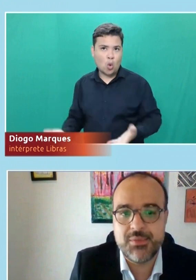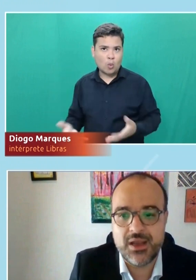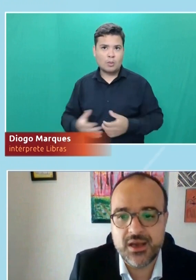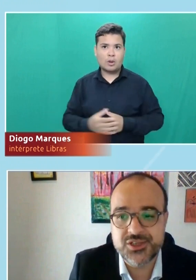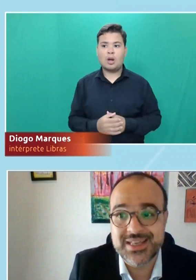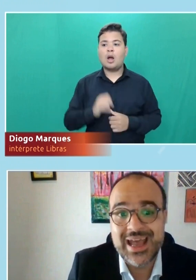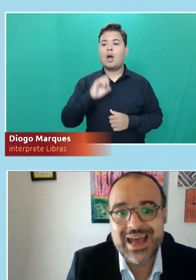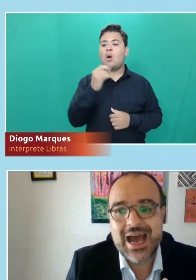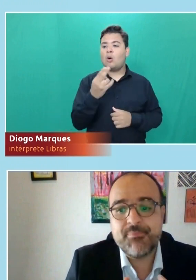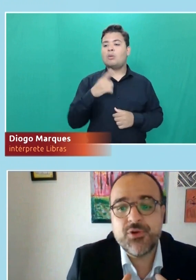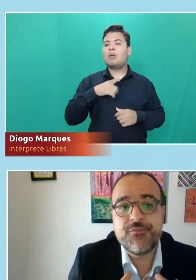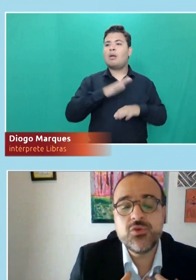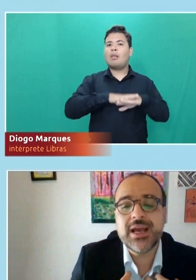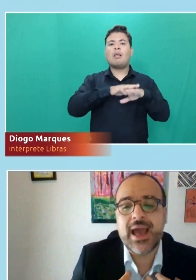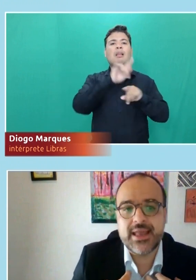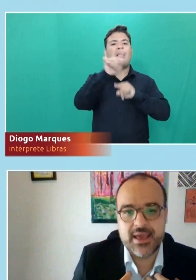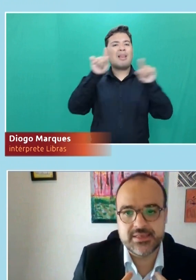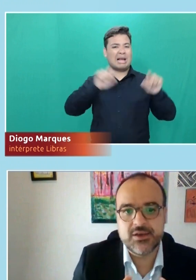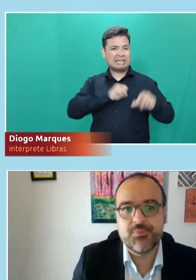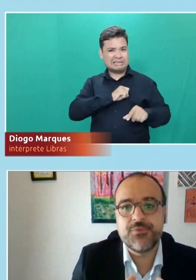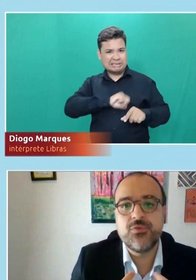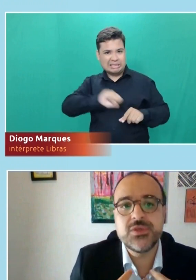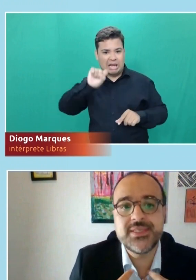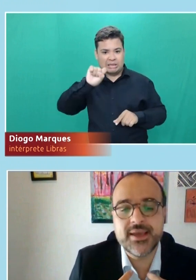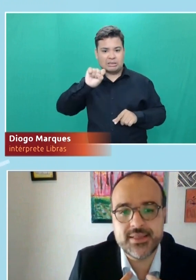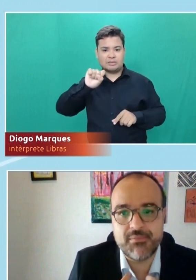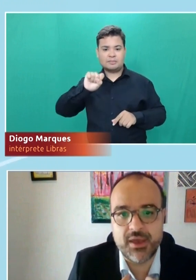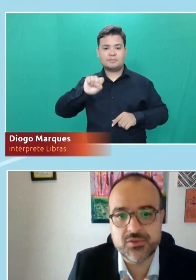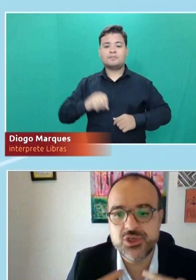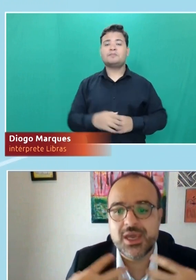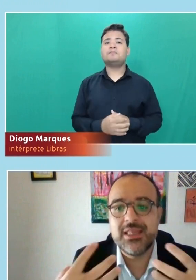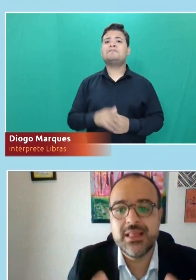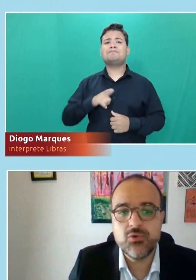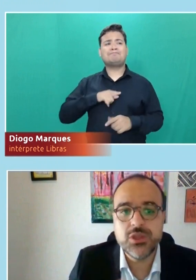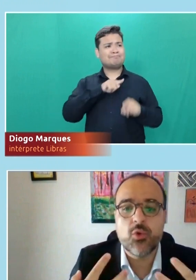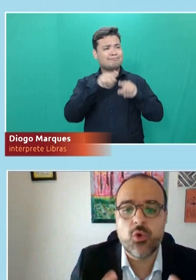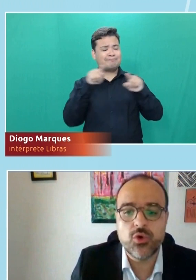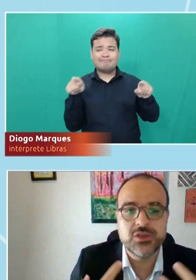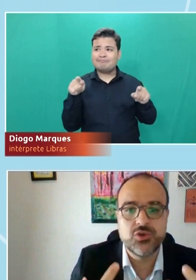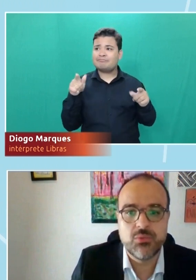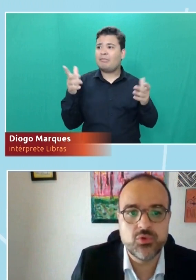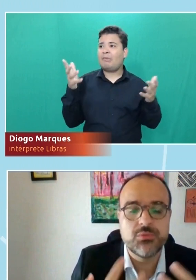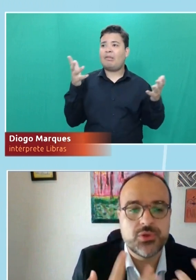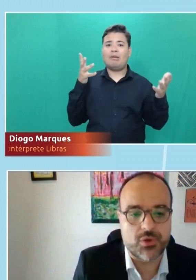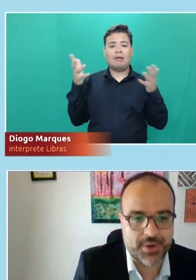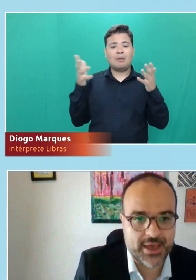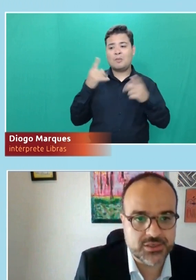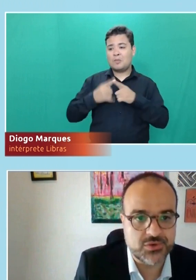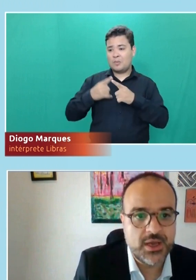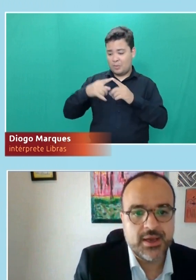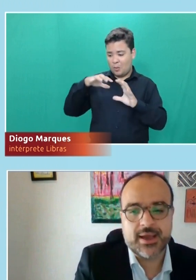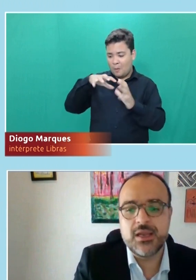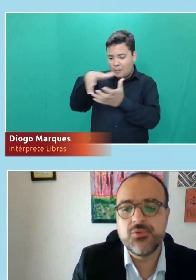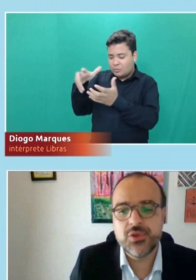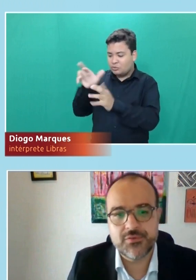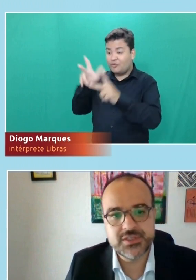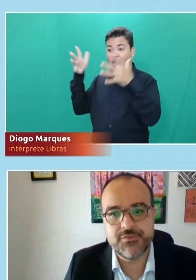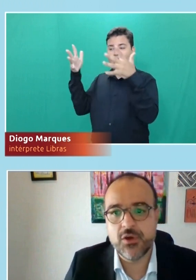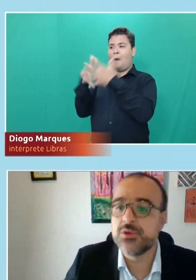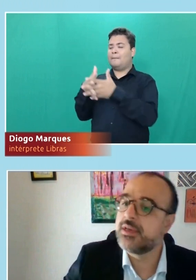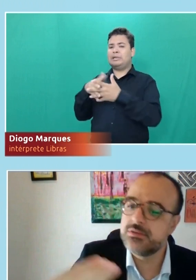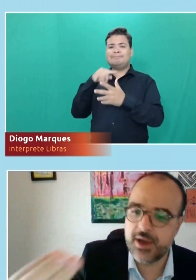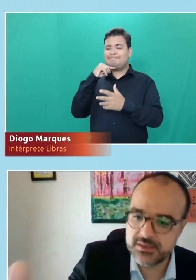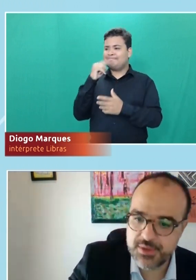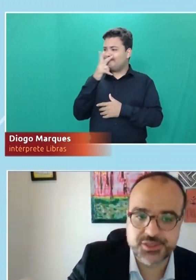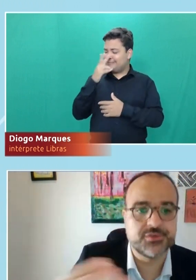processos semelhantes. A profunda carência, o profundo desencantamento de quem não deu conta de um mundo muito complexo, aquele mundo em que